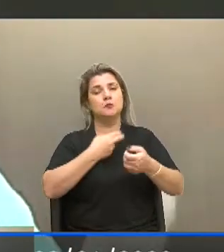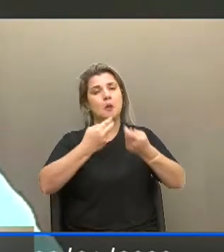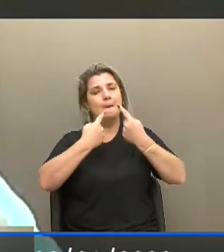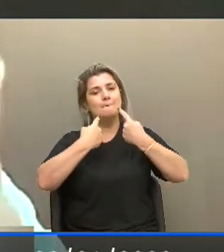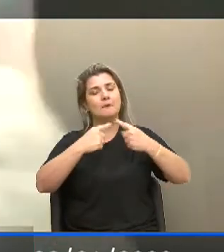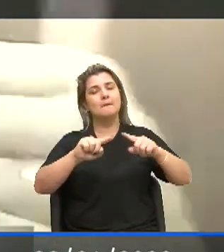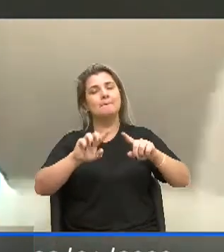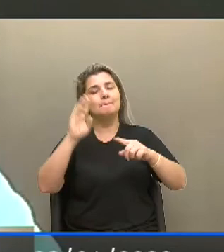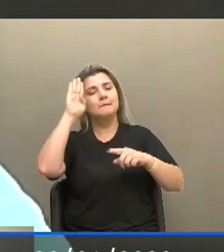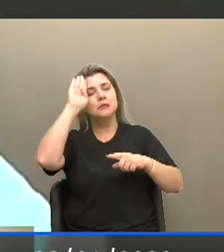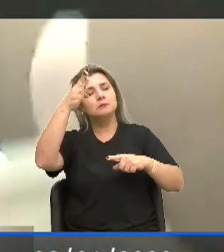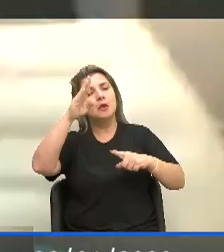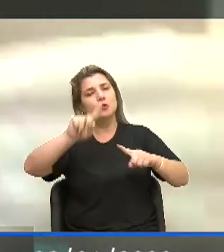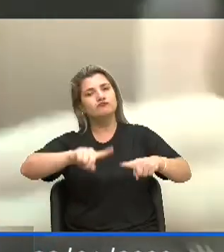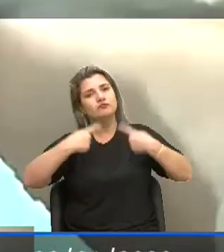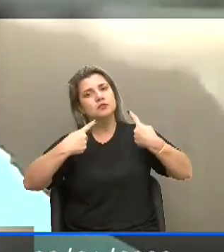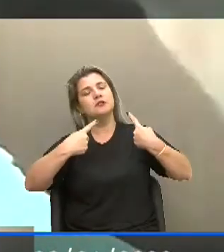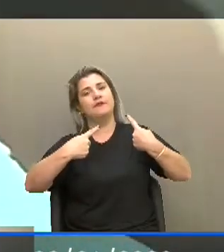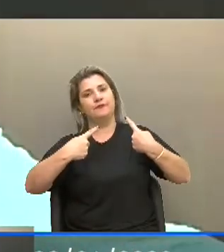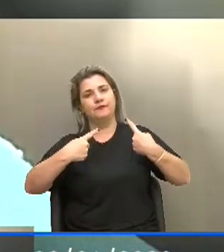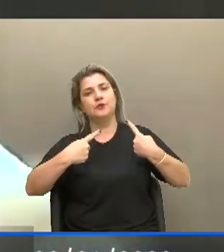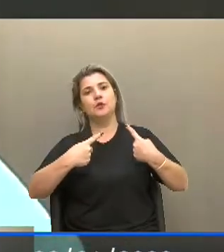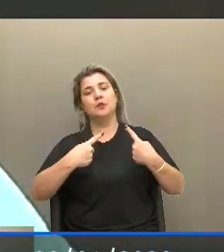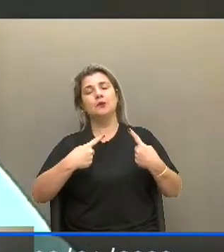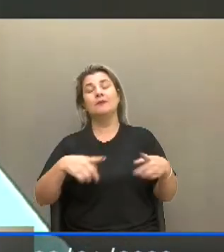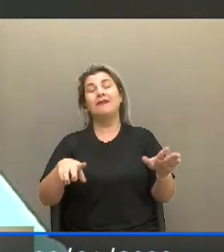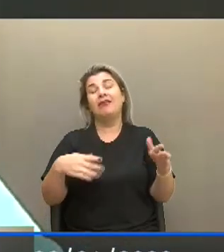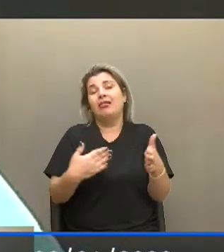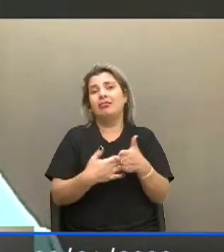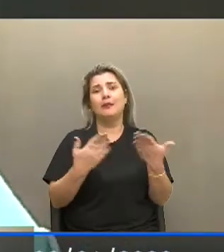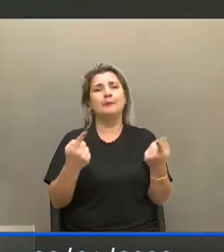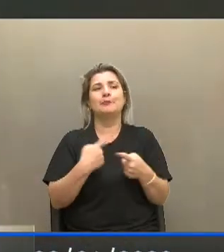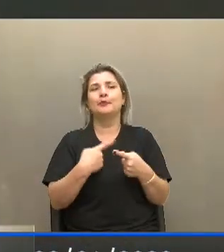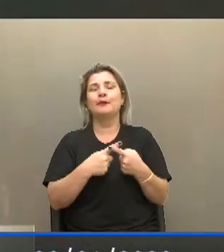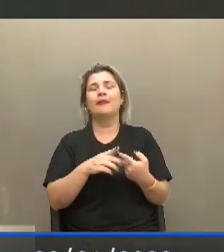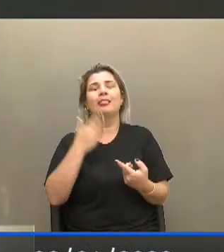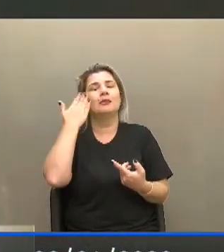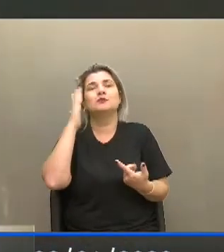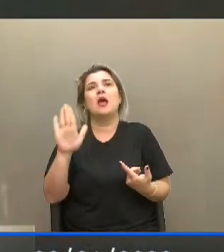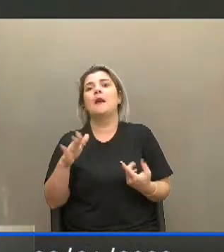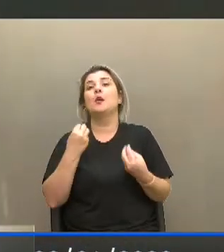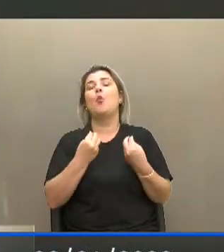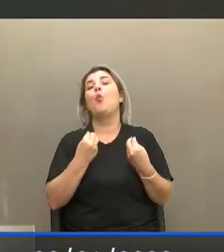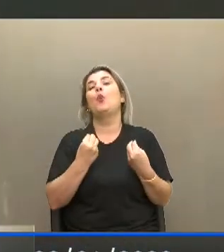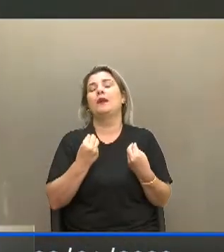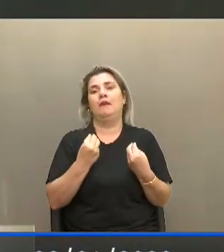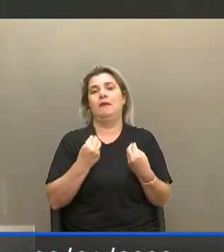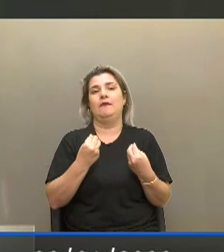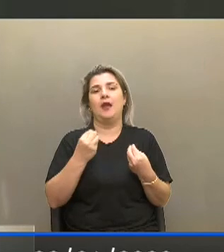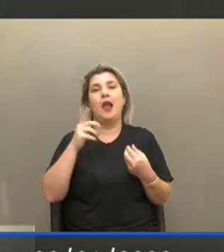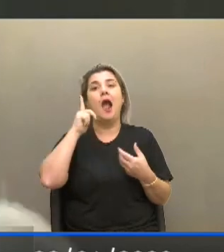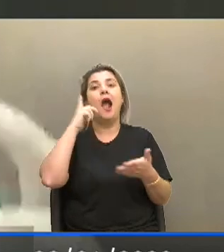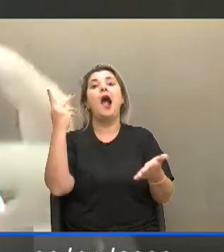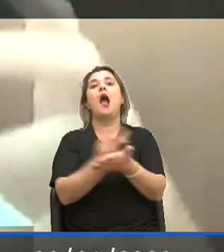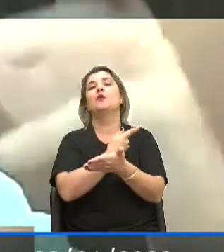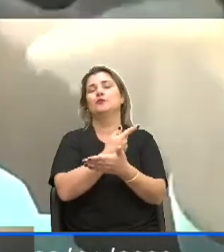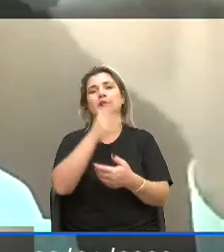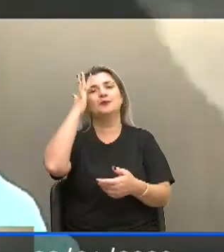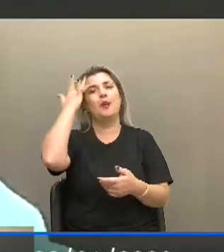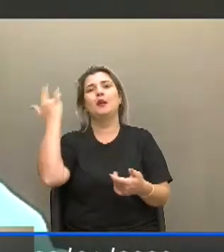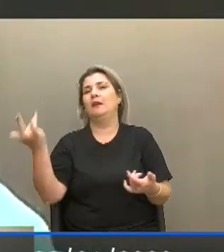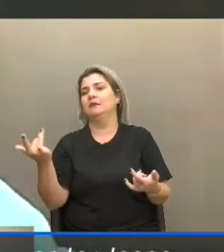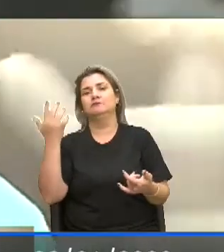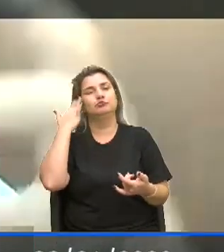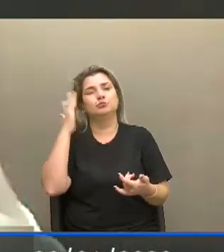porque cada dia é um dia, né? A gente não tem como prever o que vai acontecer amanhã, não existe uma verdade absoluta sobre essa situação, a gente está em